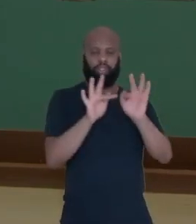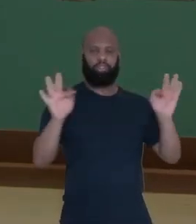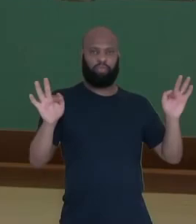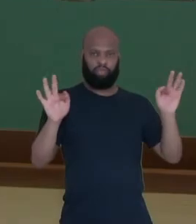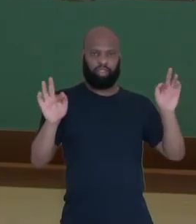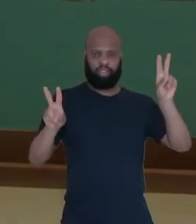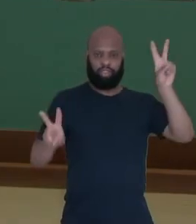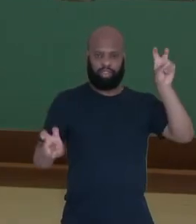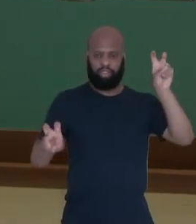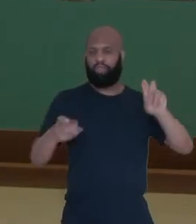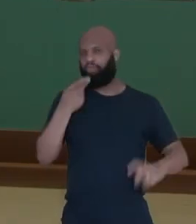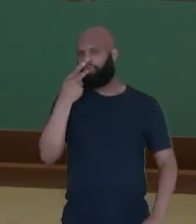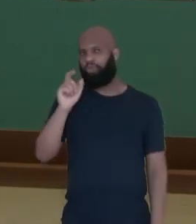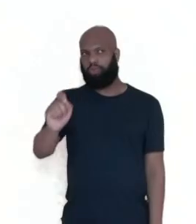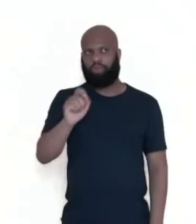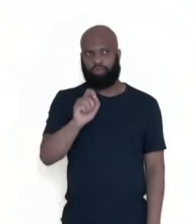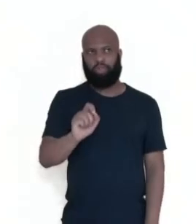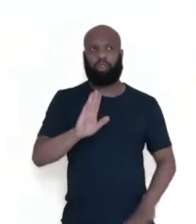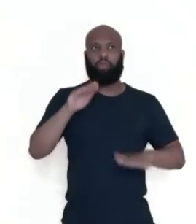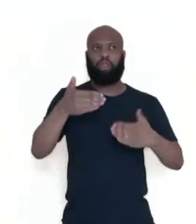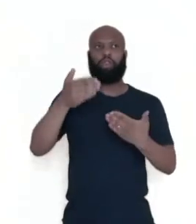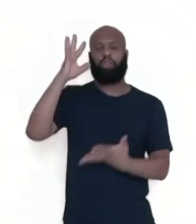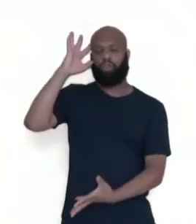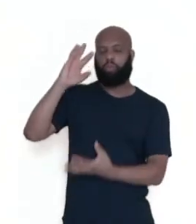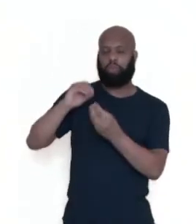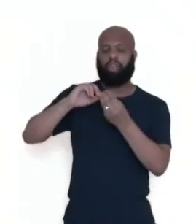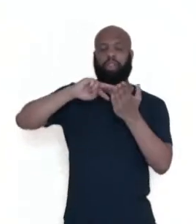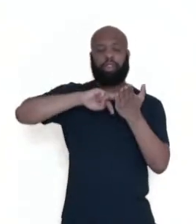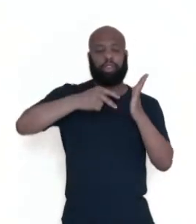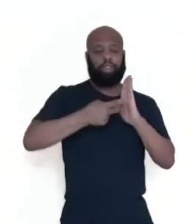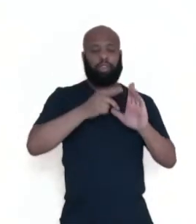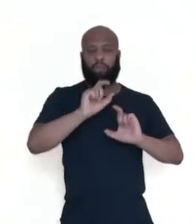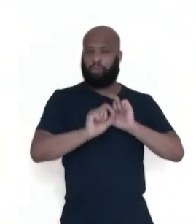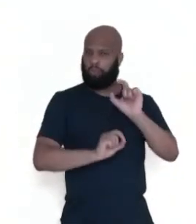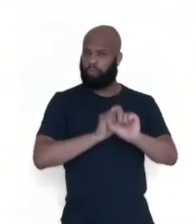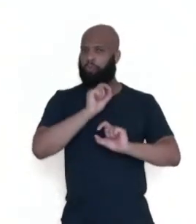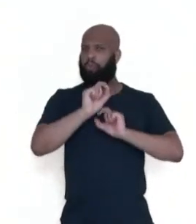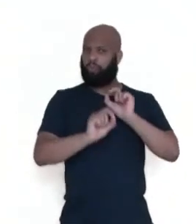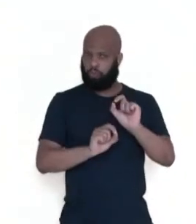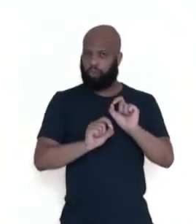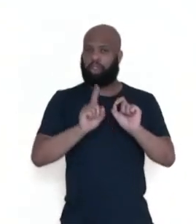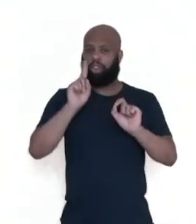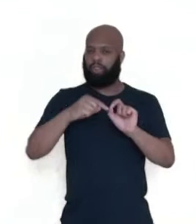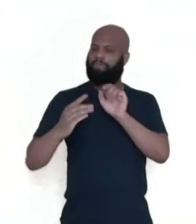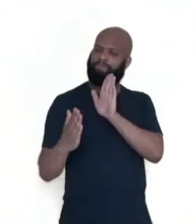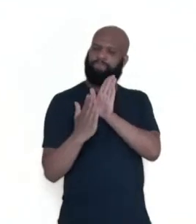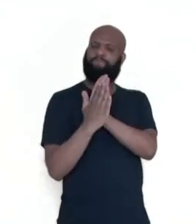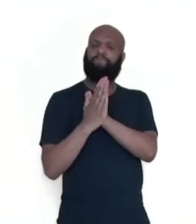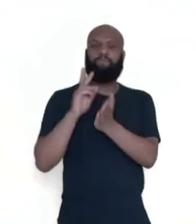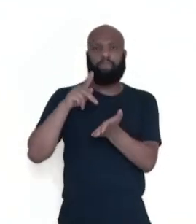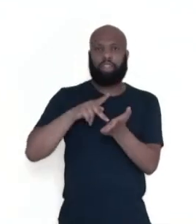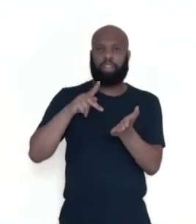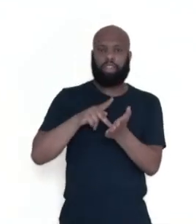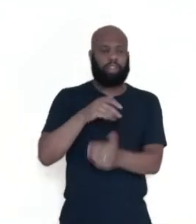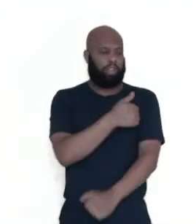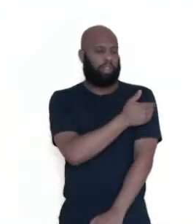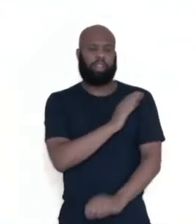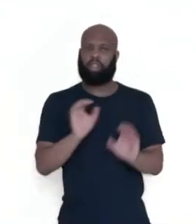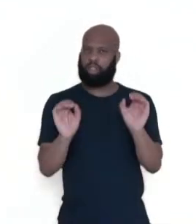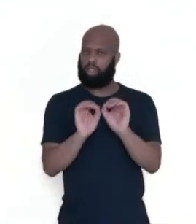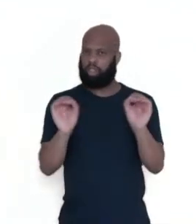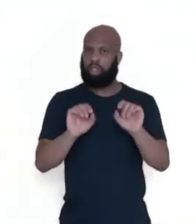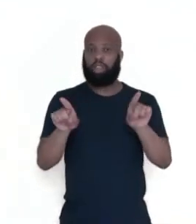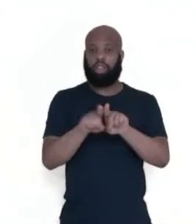Hannah Arendt. Ela diz o seguinte: compreender significa, em suma, encarar a realidade sem preconceitos e